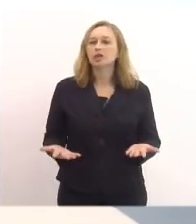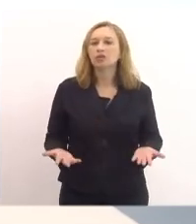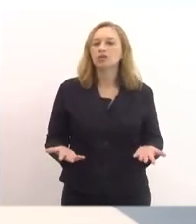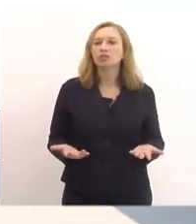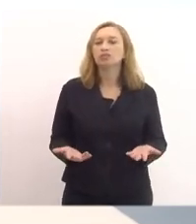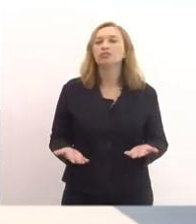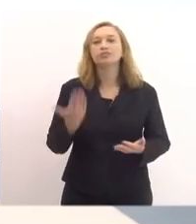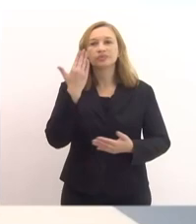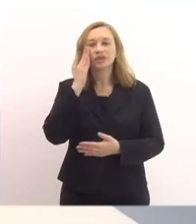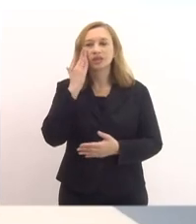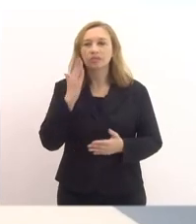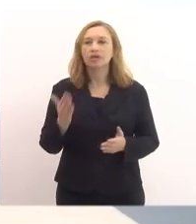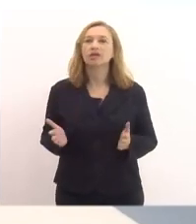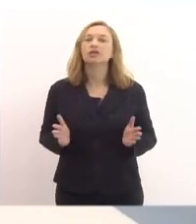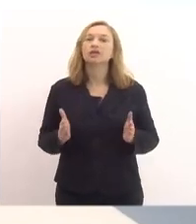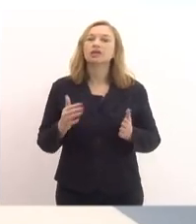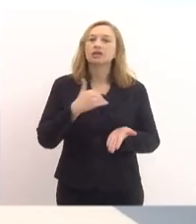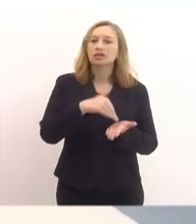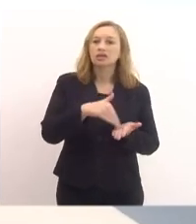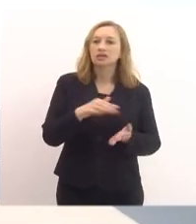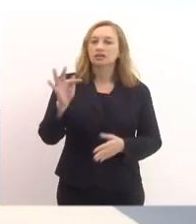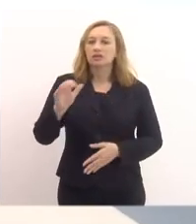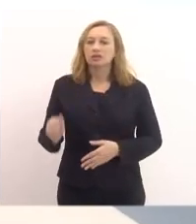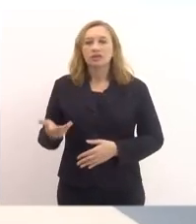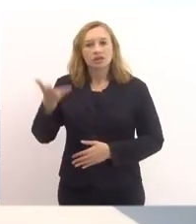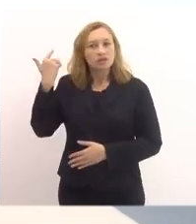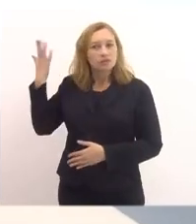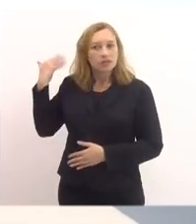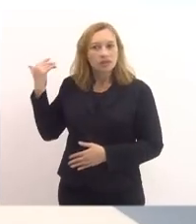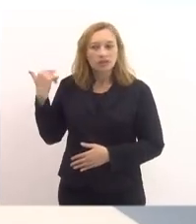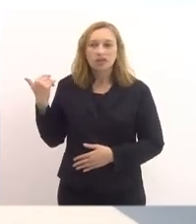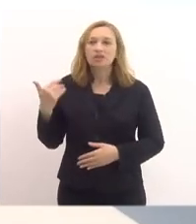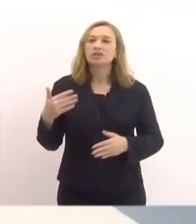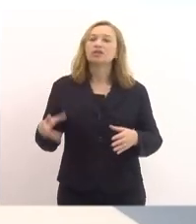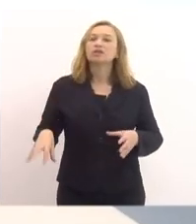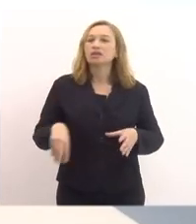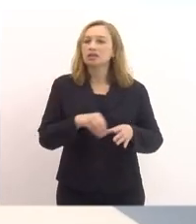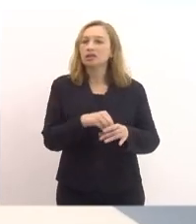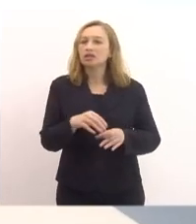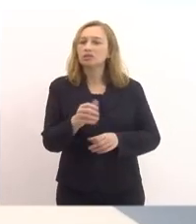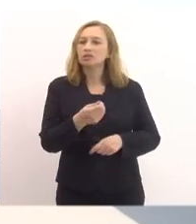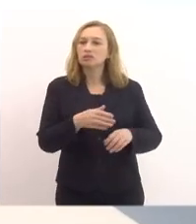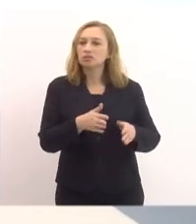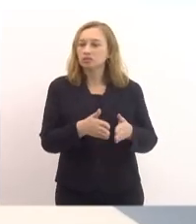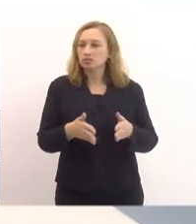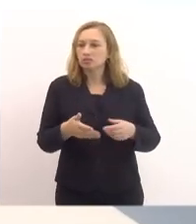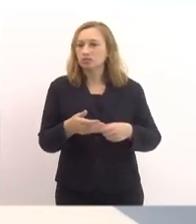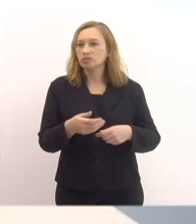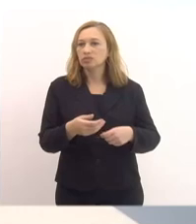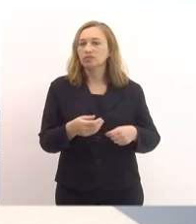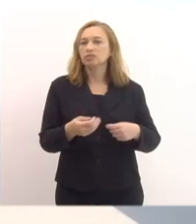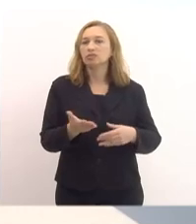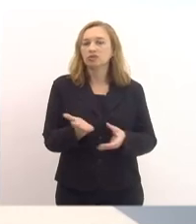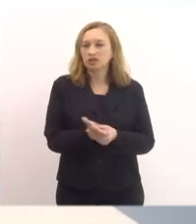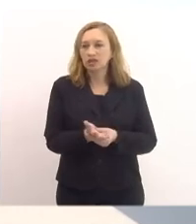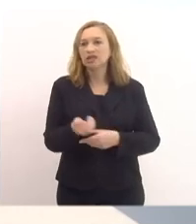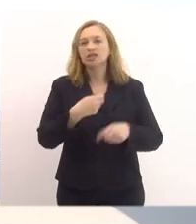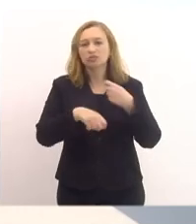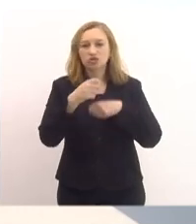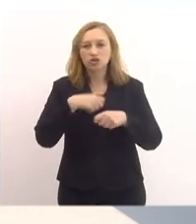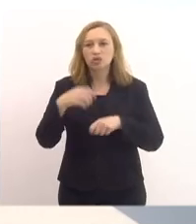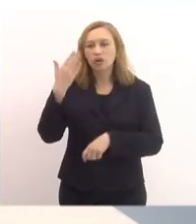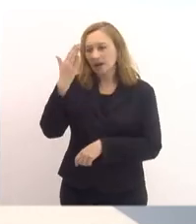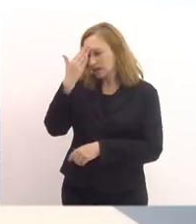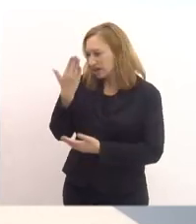desse entendimento até da Secretaria de Fazenda na época, isso está no processo administrativo, todos aqui, acredito que alguns já tenham